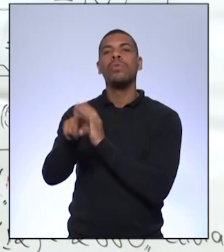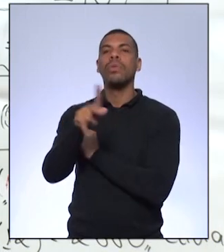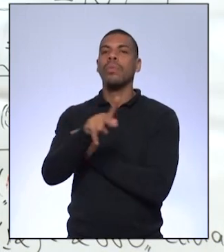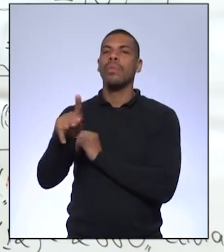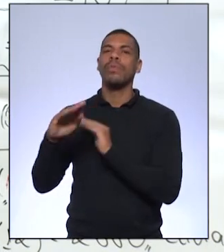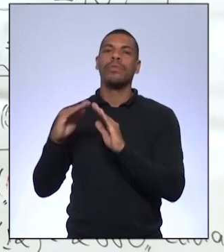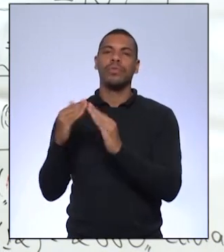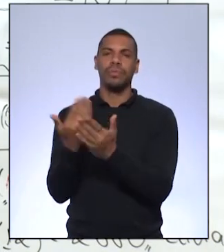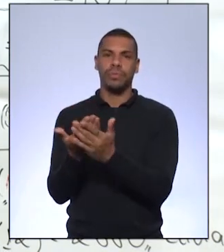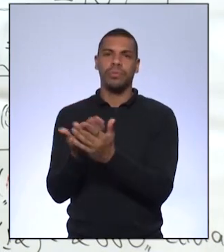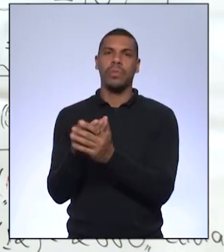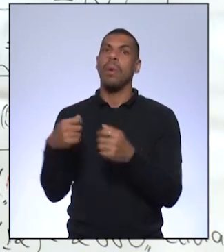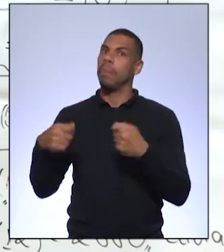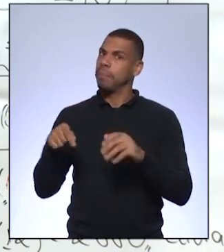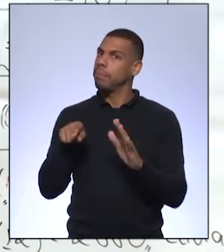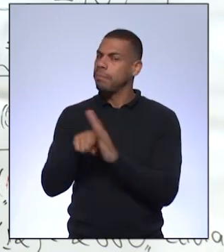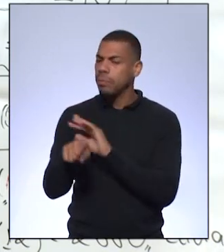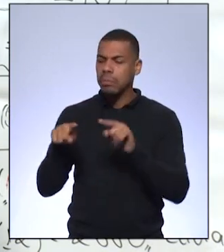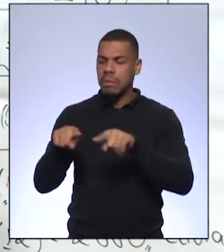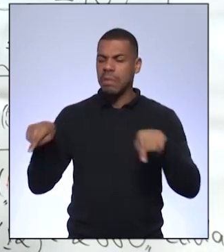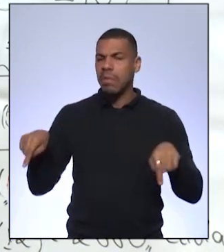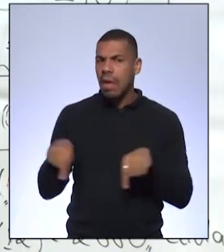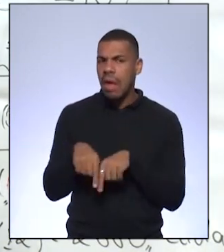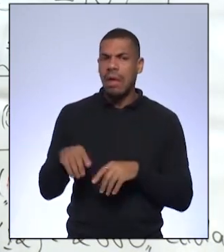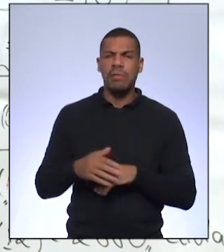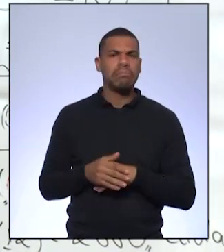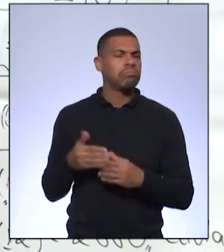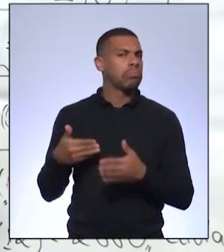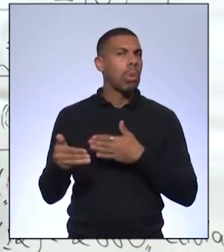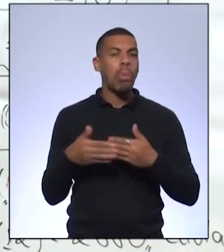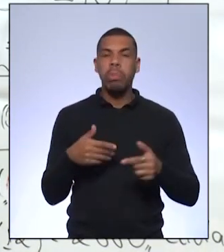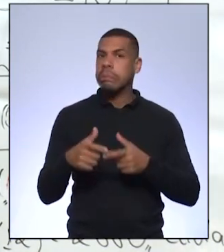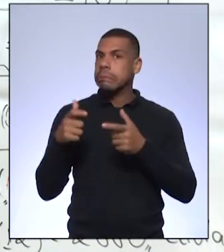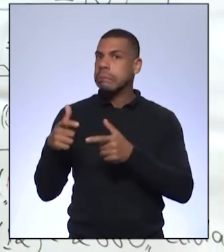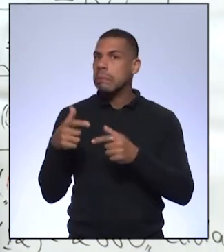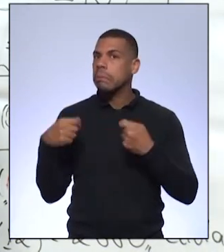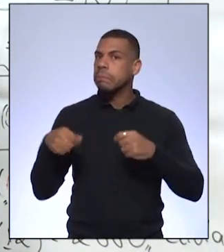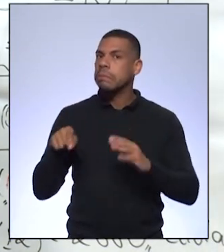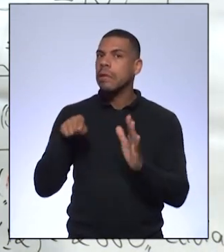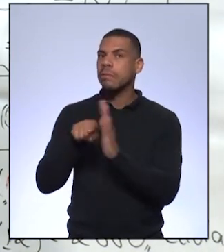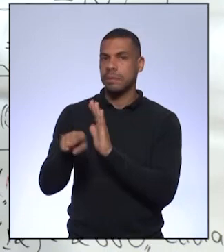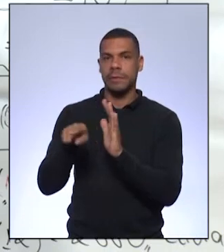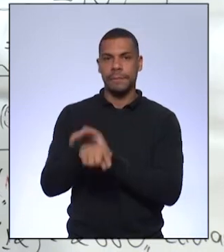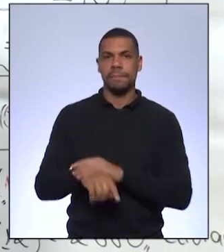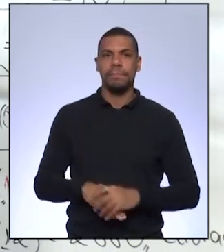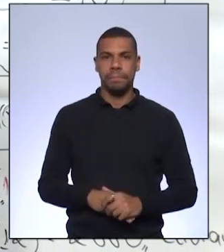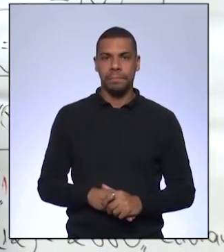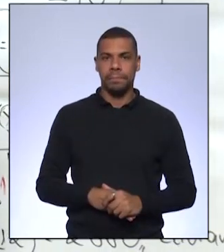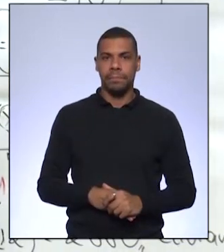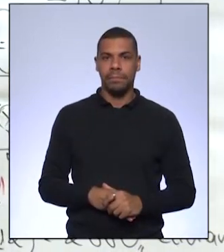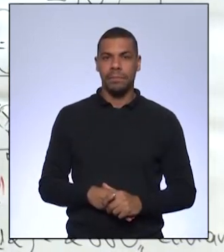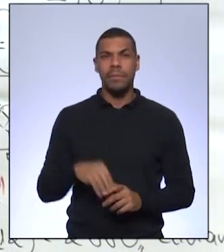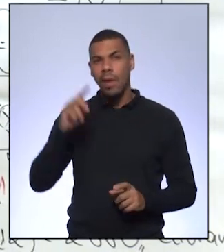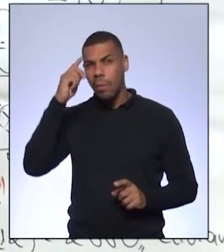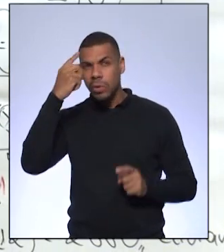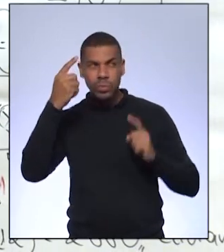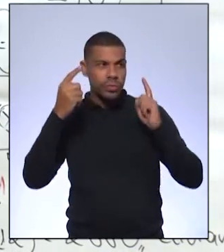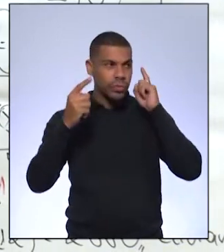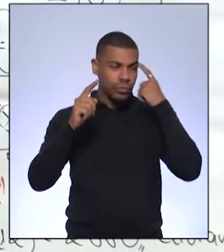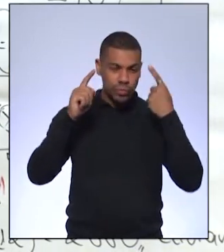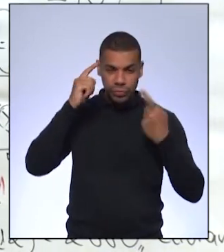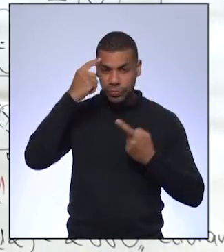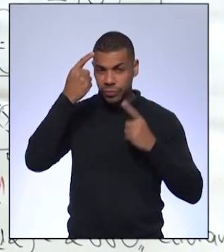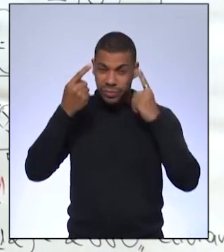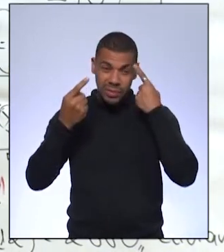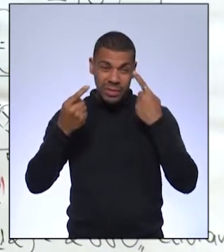professor. Pergunta para alguém. Na sala de aulas, enfim. Mas, assim, é um efeito cascata. Você teve uma dúvida, né?